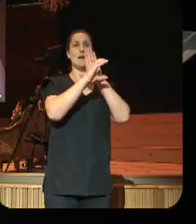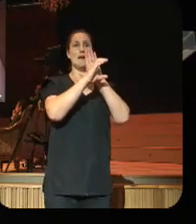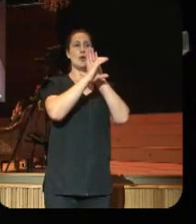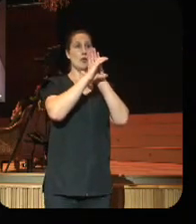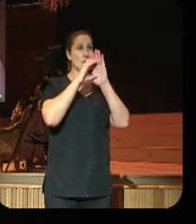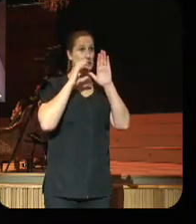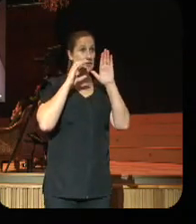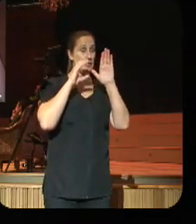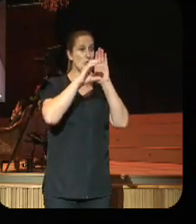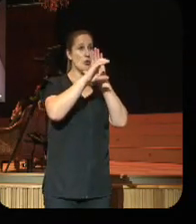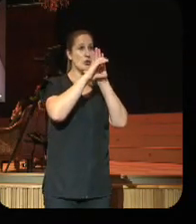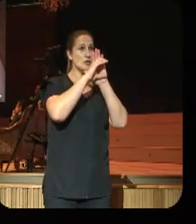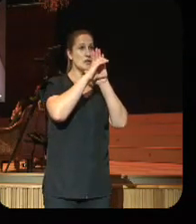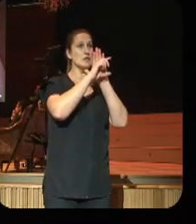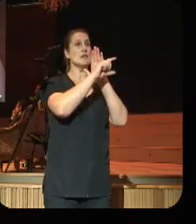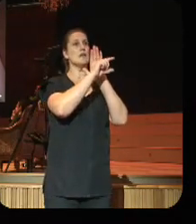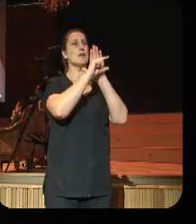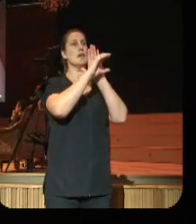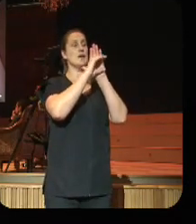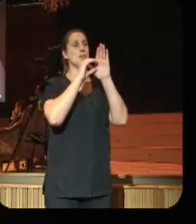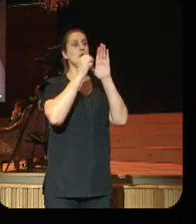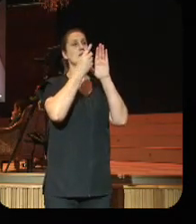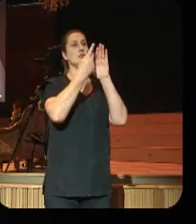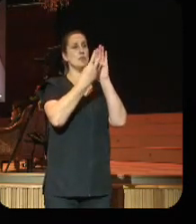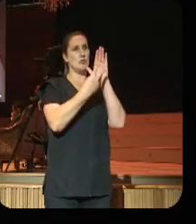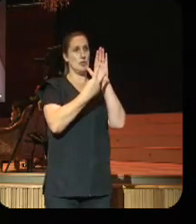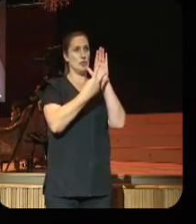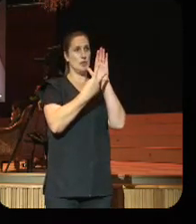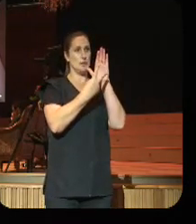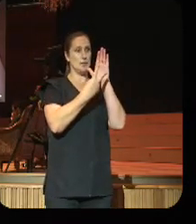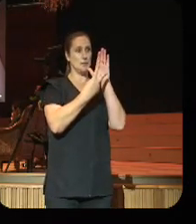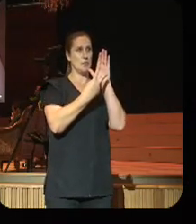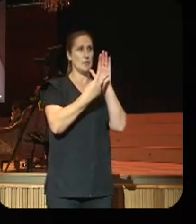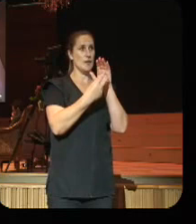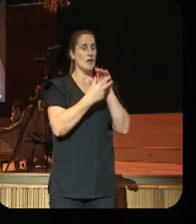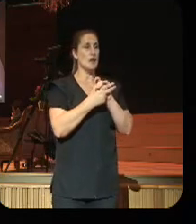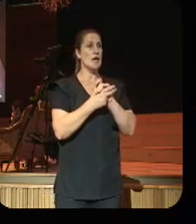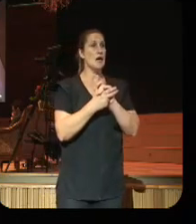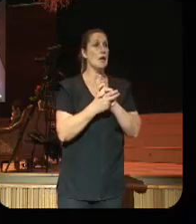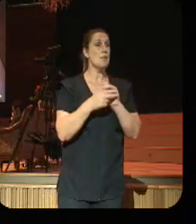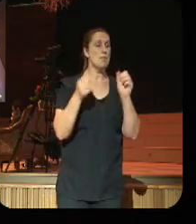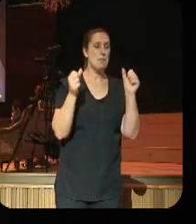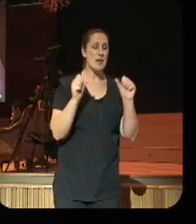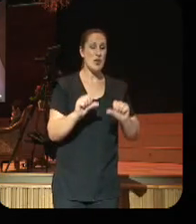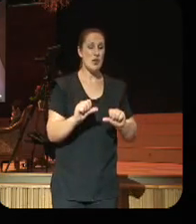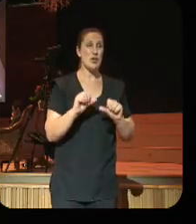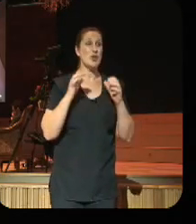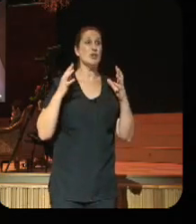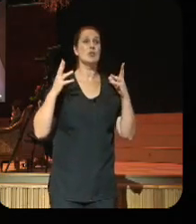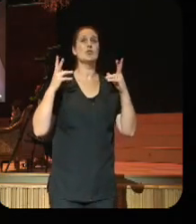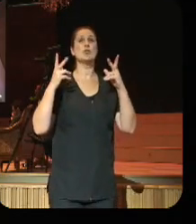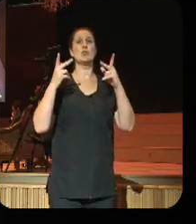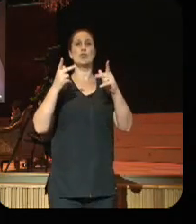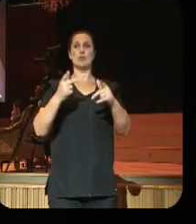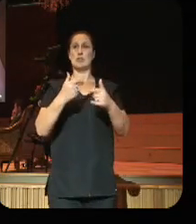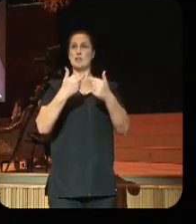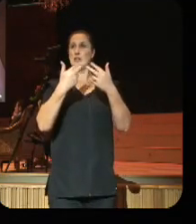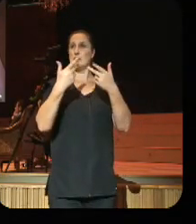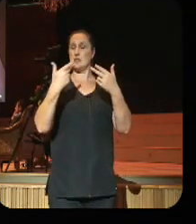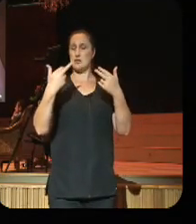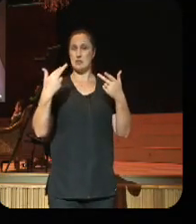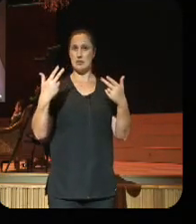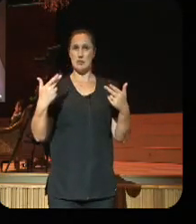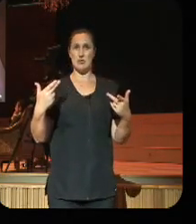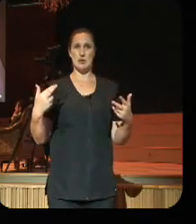eu quero tratar hoje à noite. Mas o pior é que todas estas coisas nos faziam, segundo a